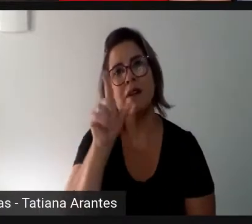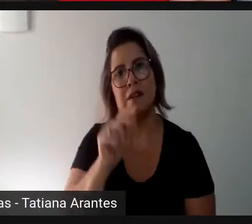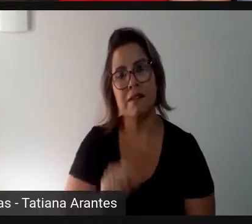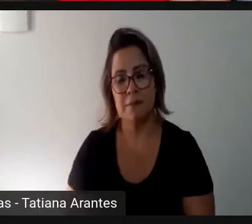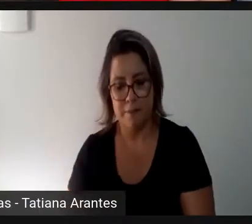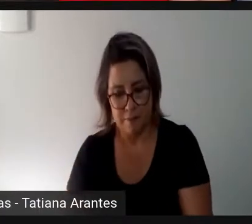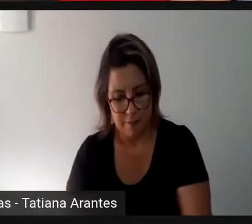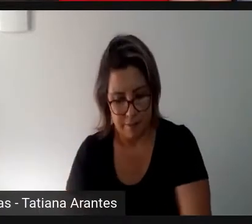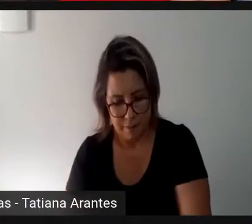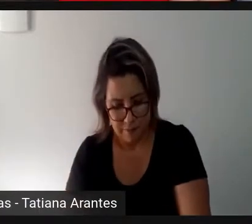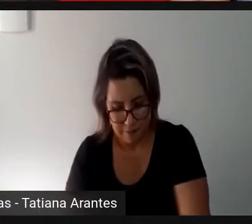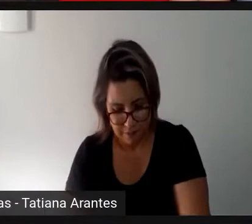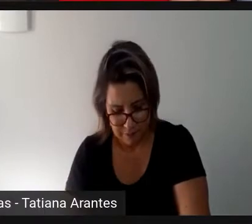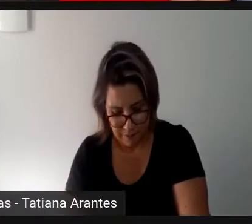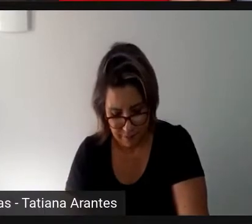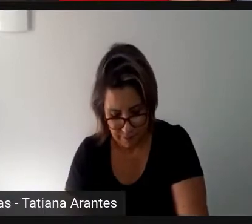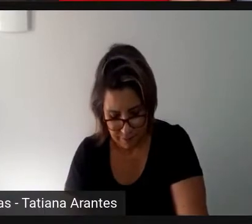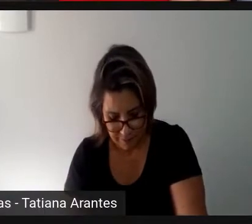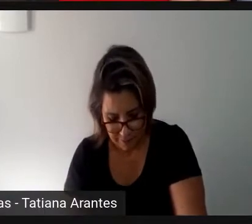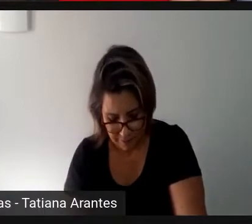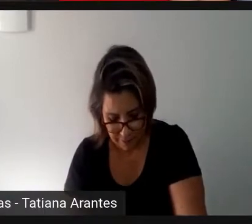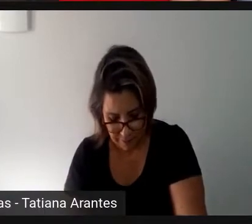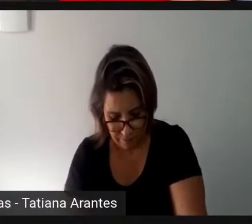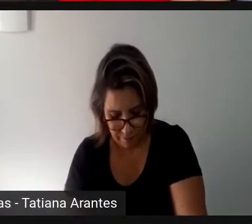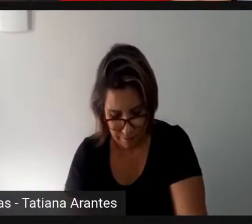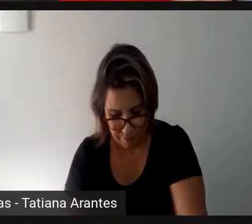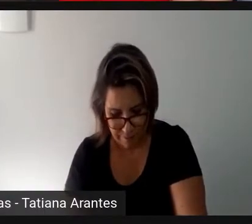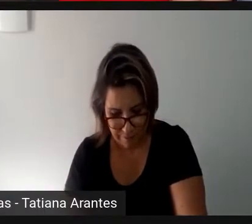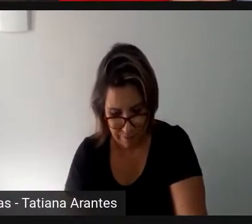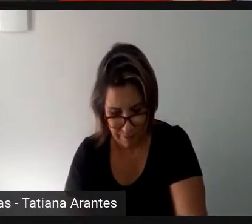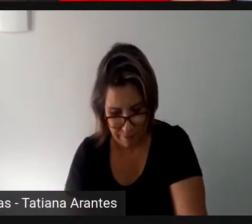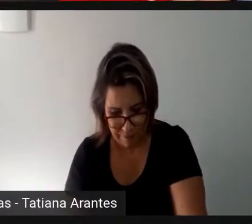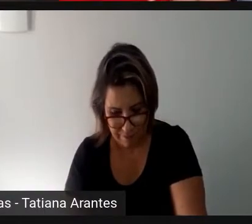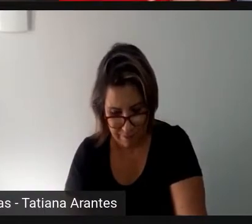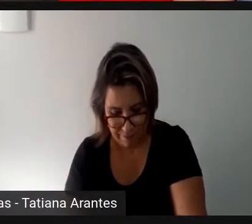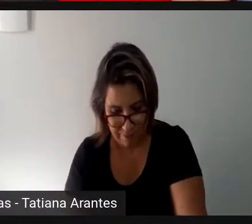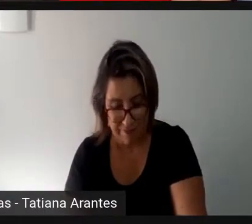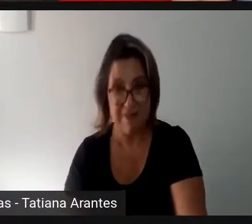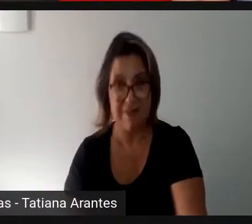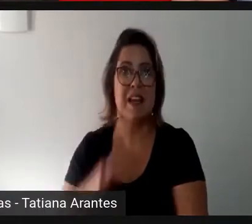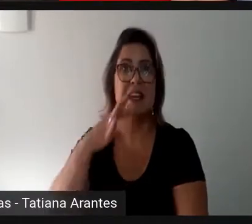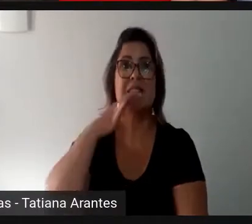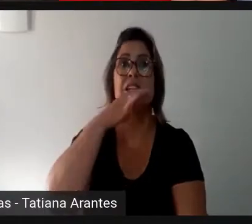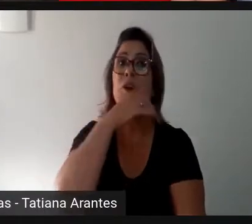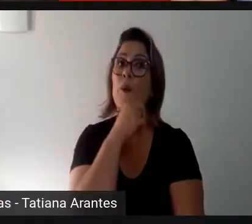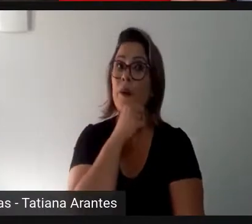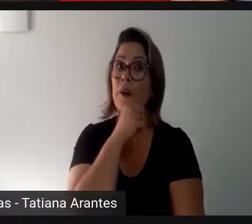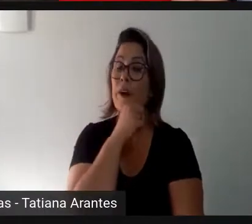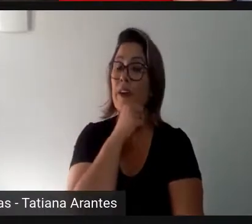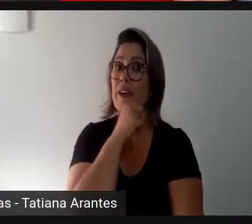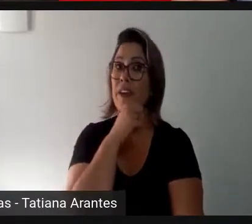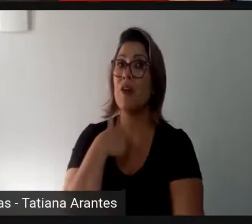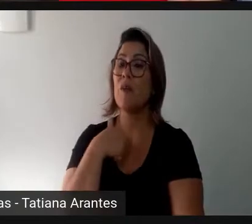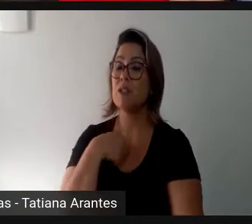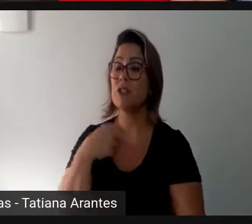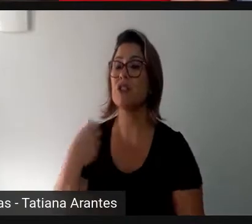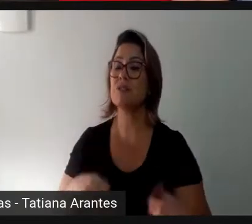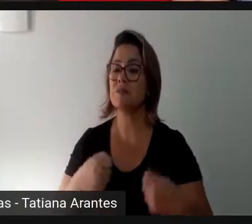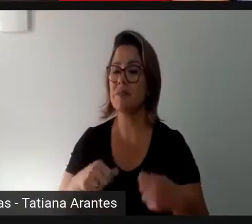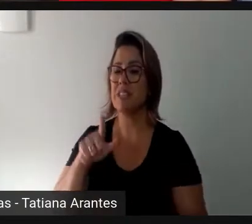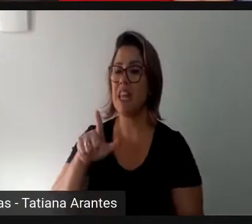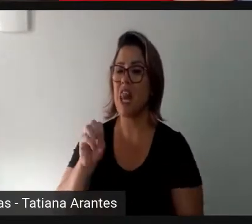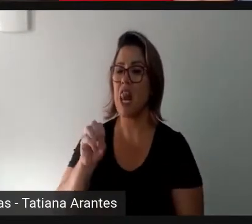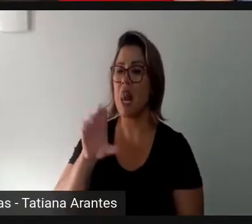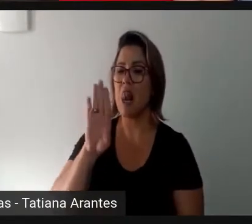Você falar, Júlio? Eu acho que o problema eu acho que o lobby tem que ser regulamentado. Eu acho que é uma